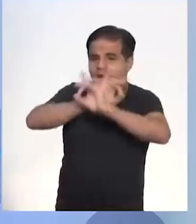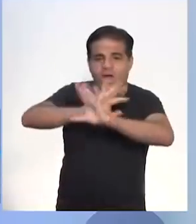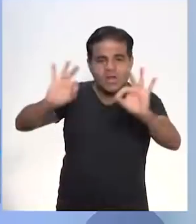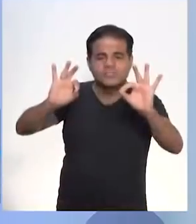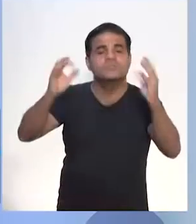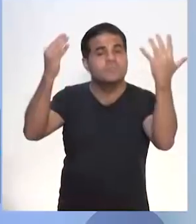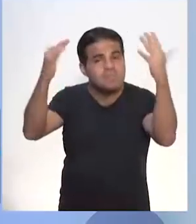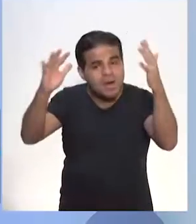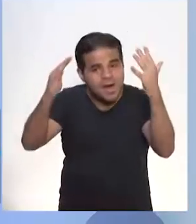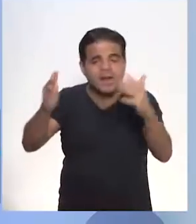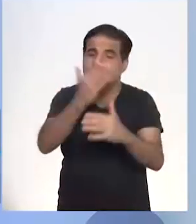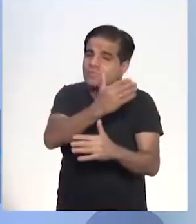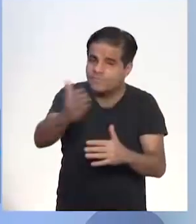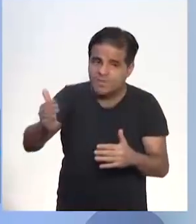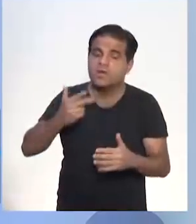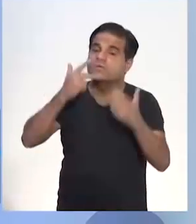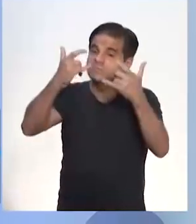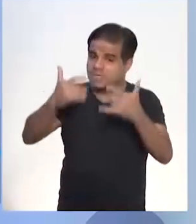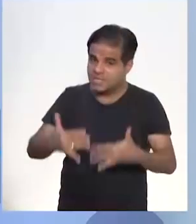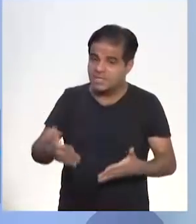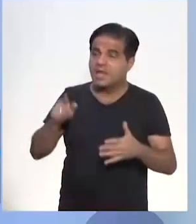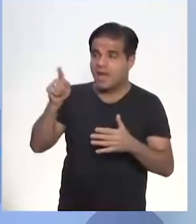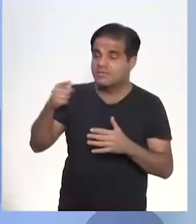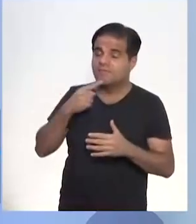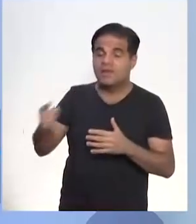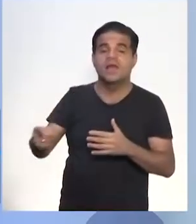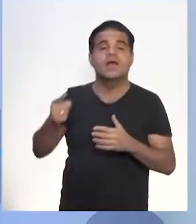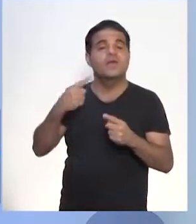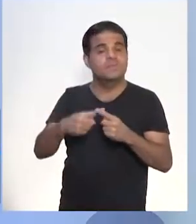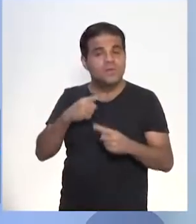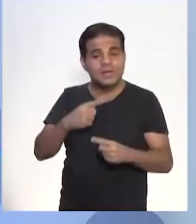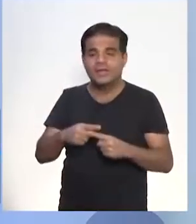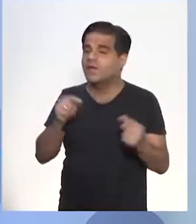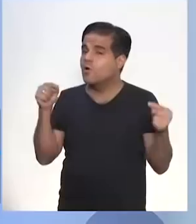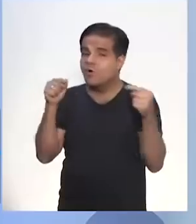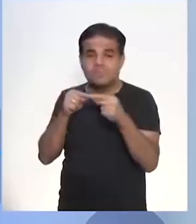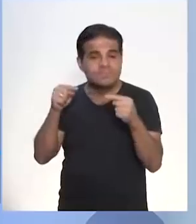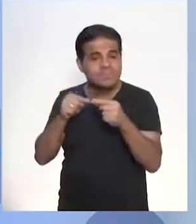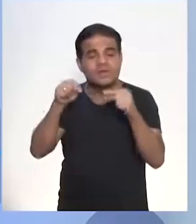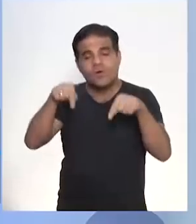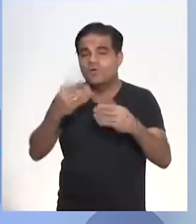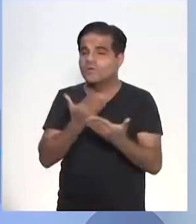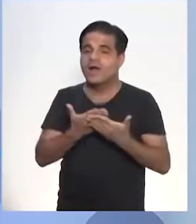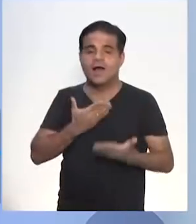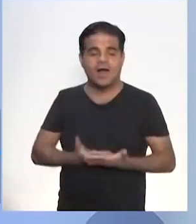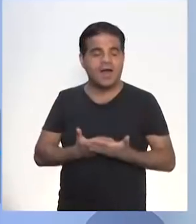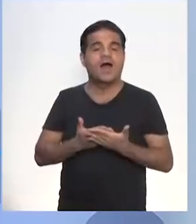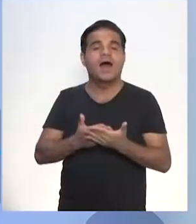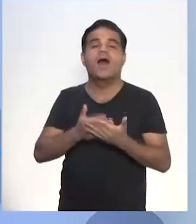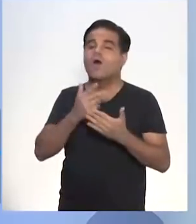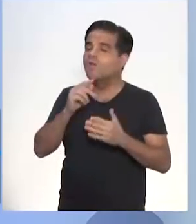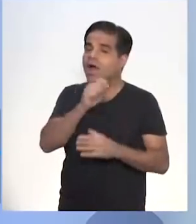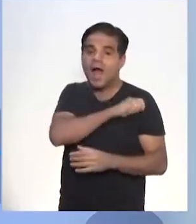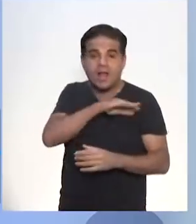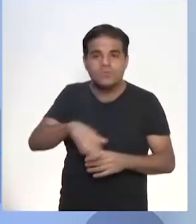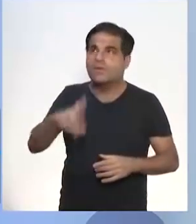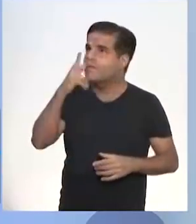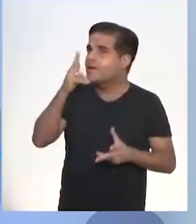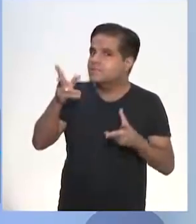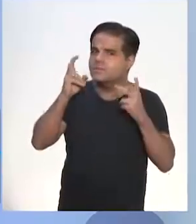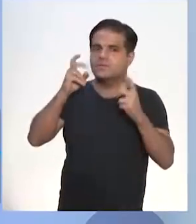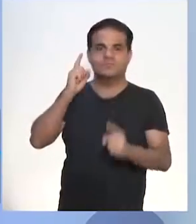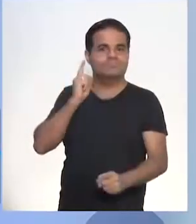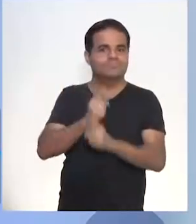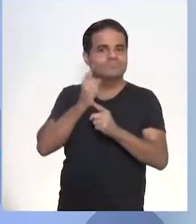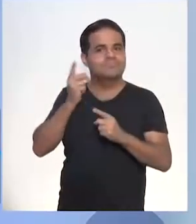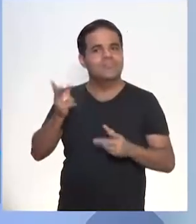Eu destaquei essa porque tem muito a ver com a aula de hoje. Parece que a aluna já adiantou a minha aula aqui, mas maravilhoso, é isso mesmo. Então, vamos já ver